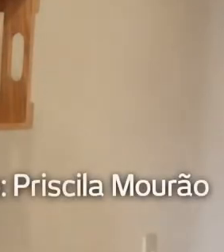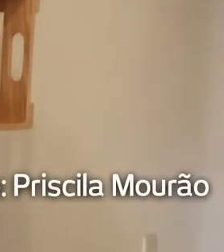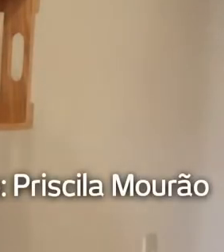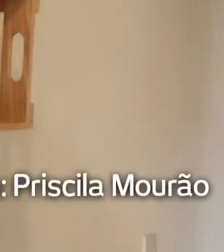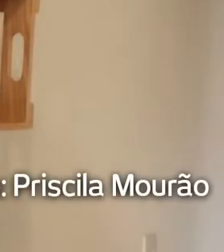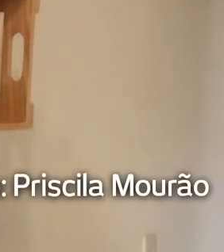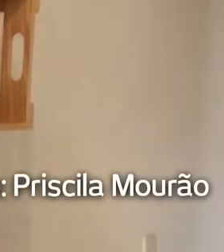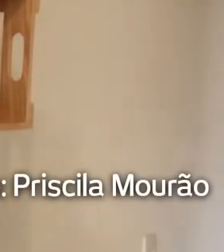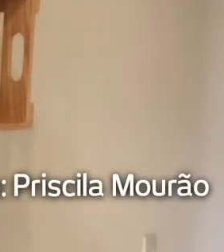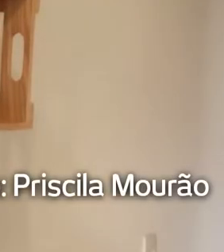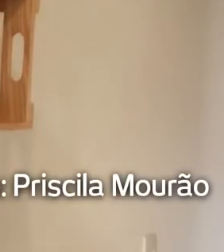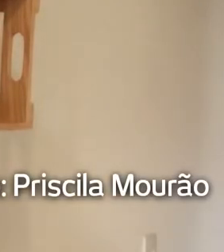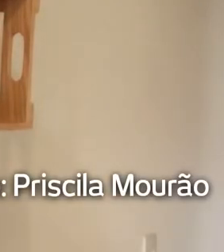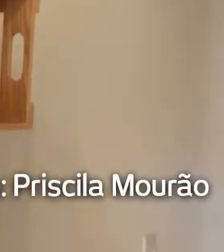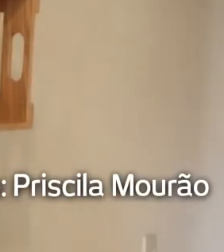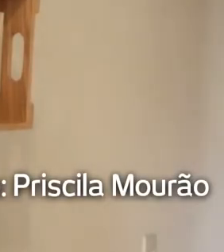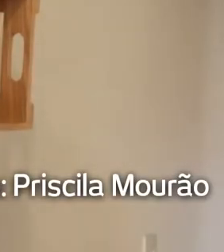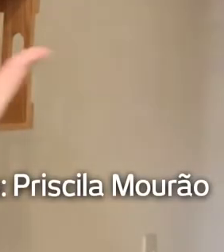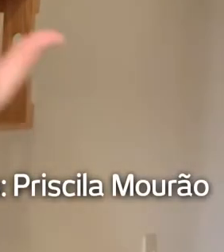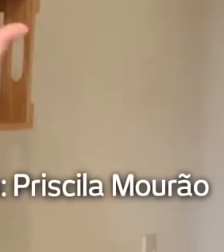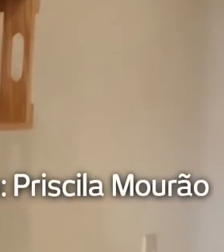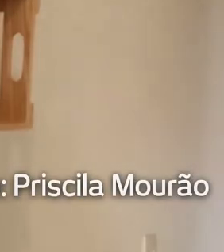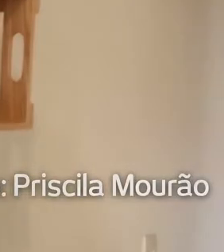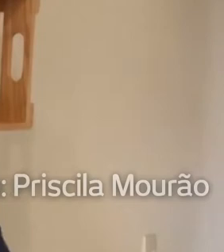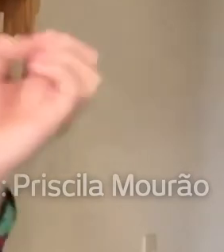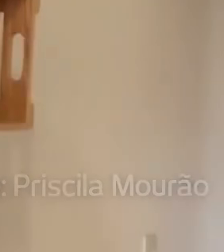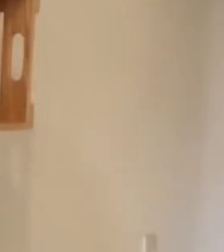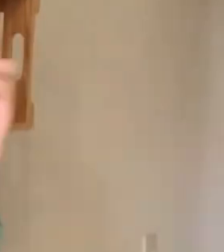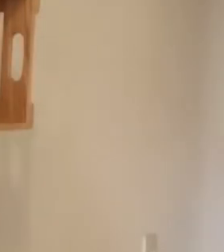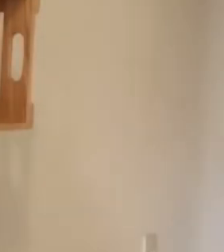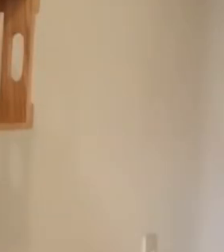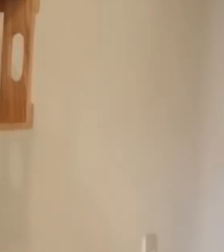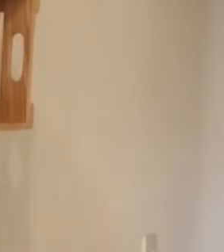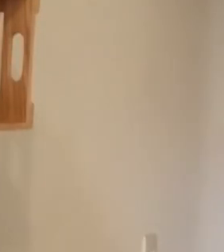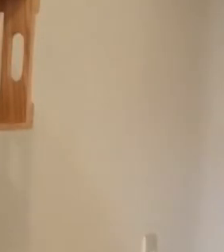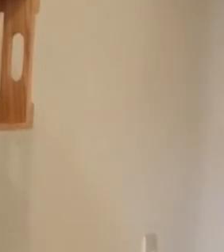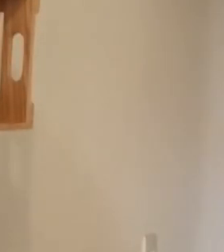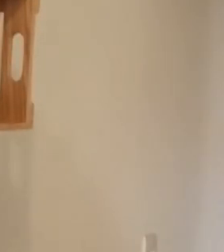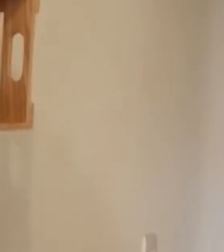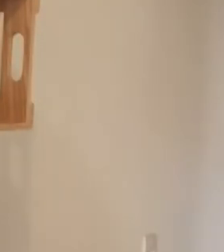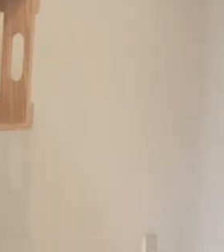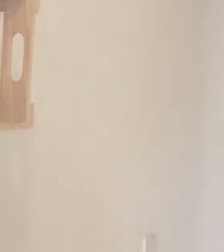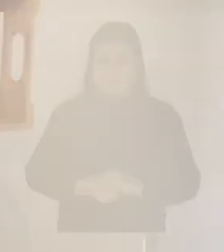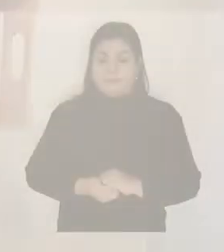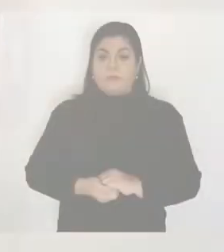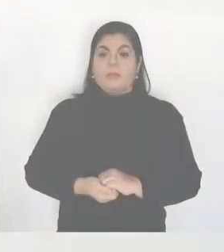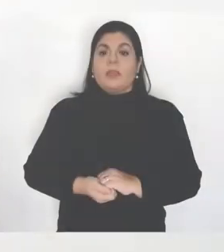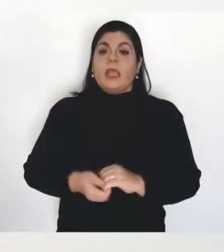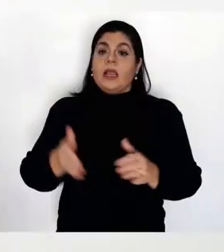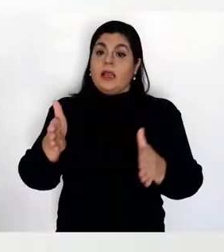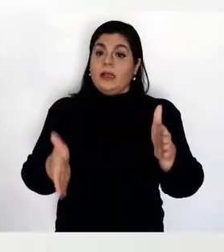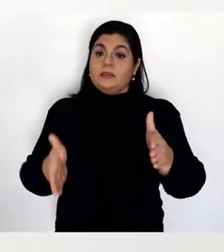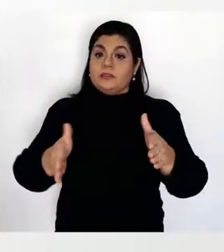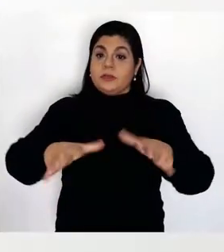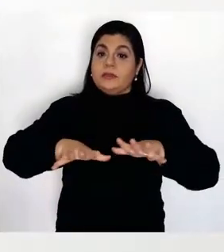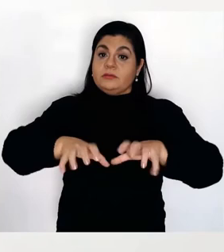informação. Caso essa informação ali não chegue, o surdo fica vitimizado pela falta dela.